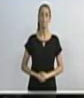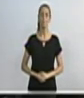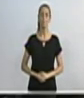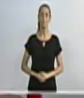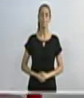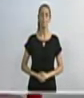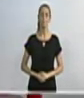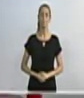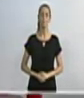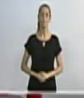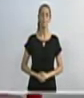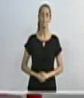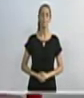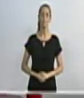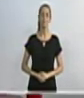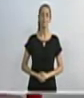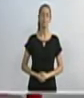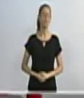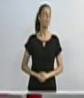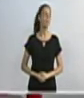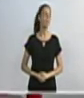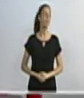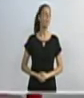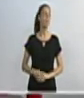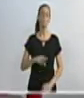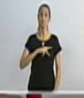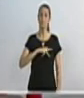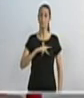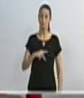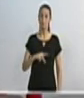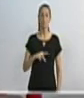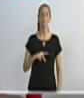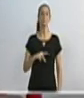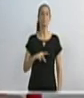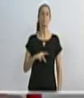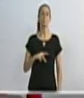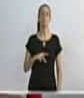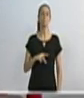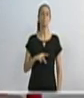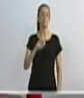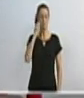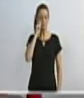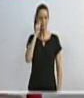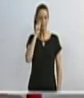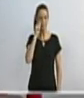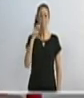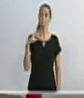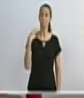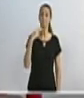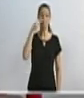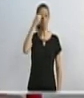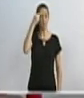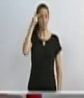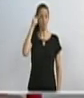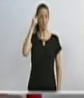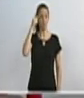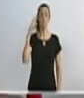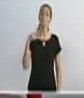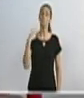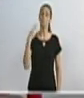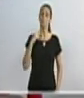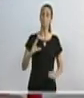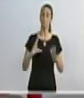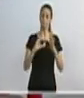Boa noite. Cumprimentando o presidente Almir, vereador Ito, vereador